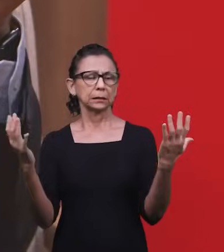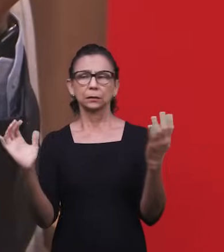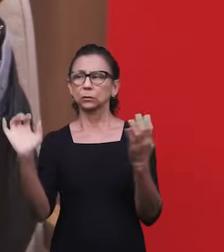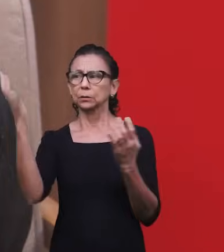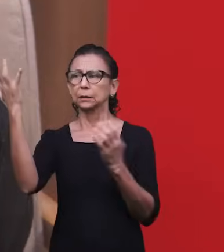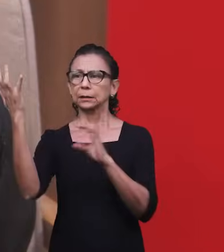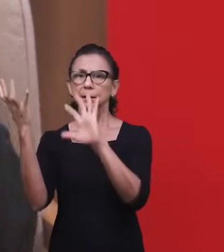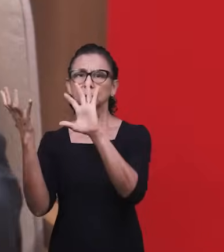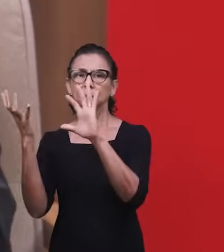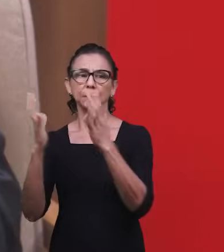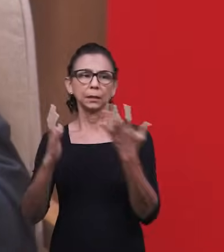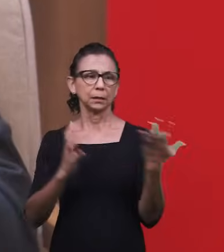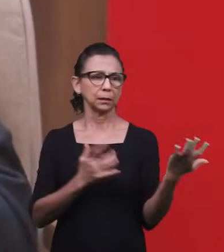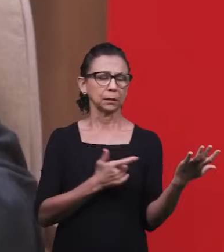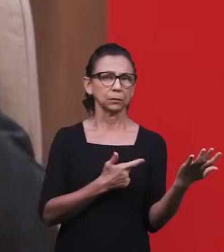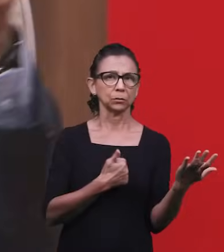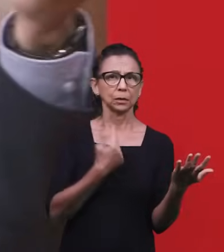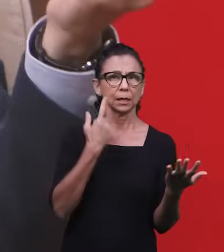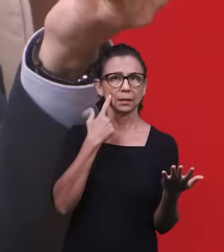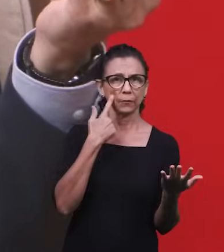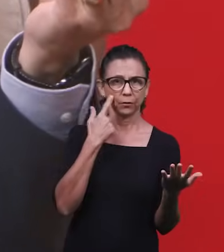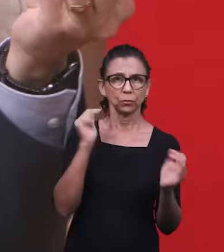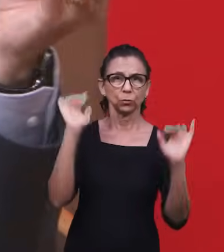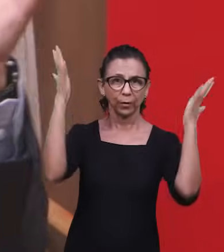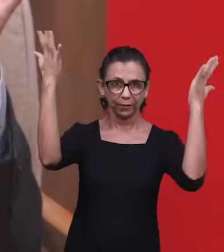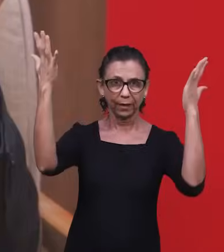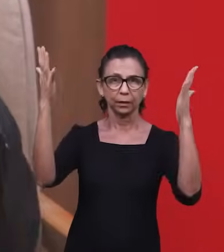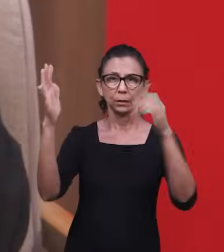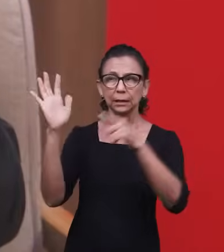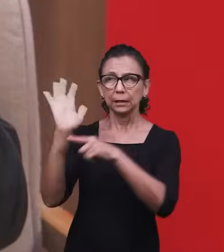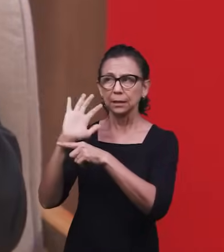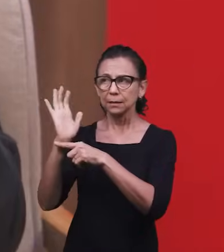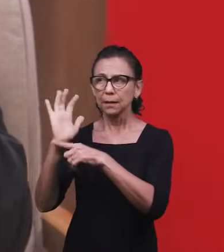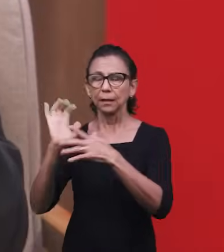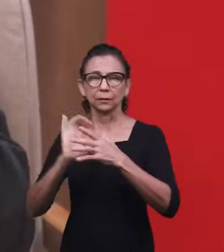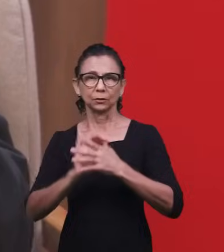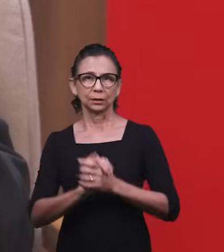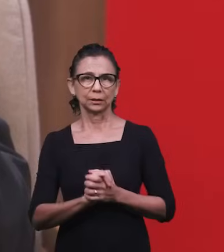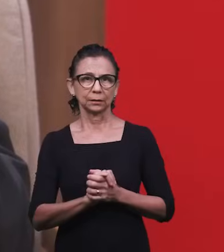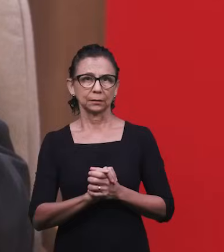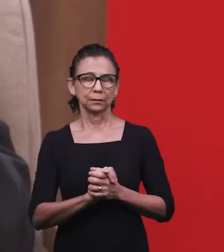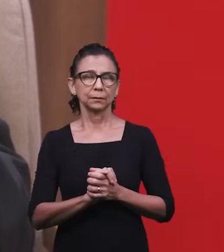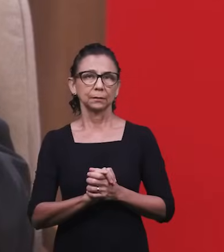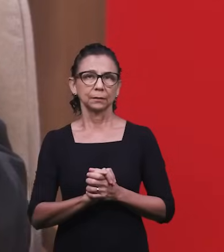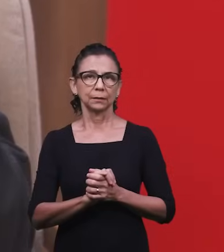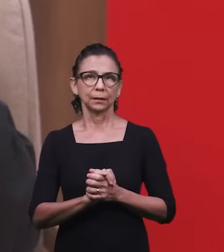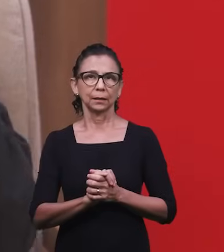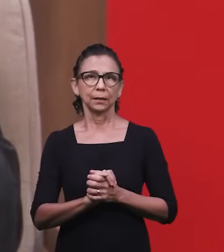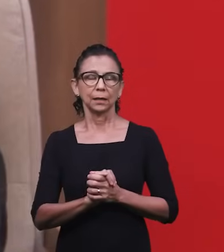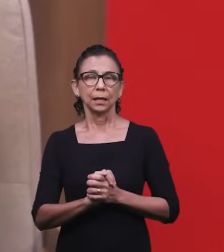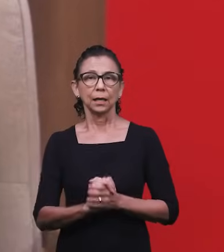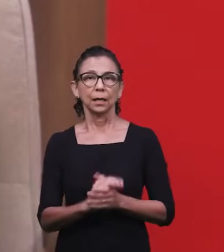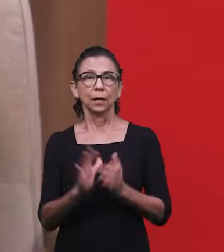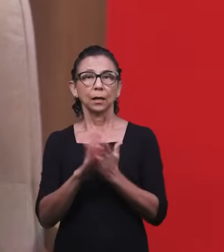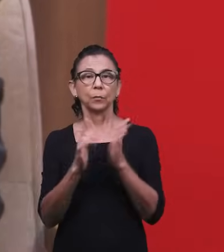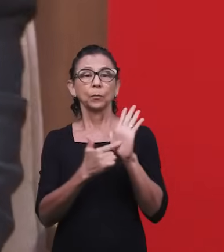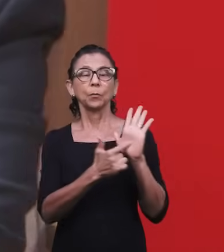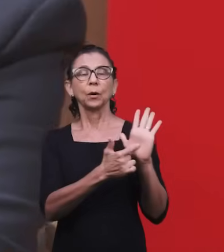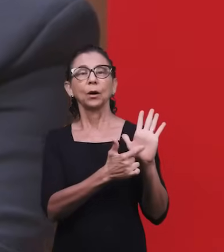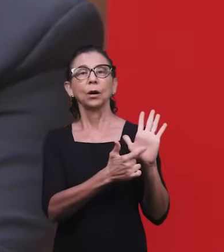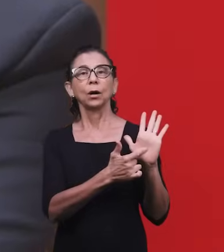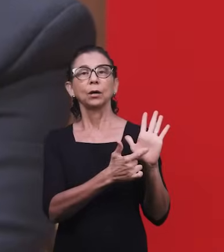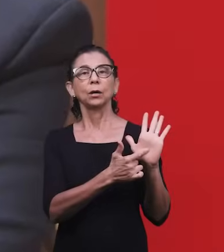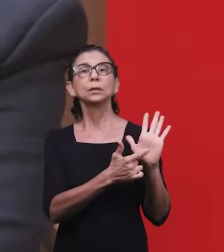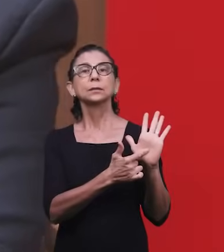esses fatos, com os slides, com as ilustrações, e eu mostro, isso aqui está na Bíblia. Isso que está na Bíblia